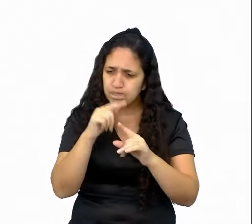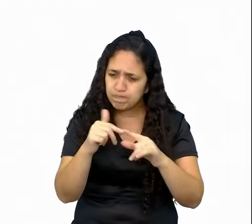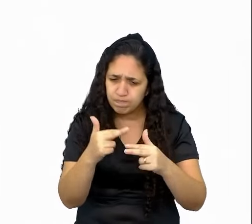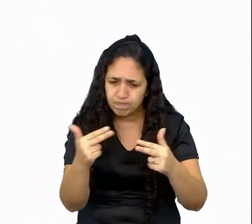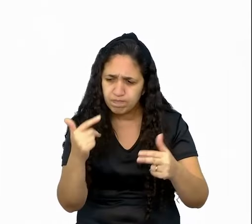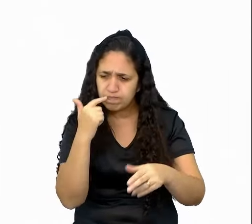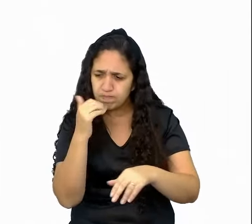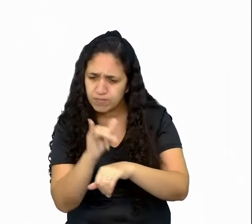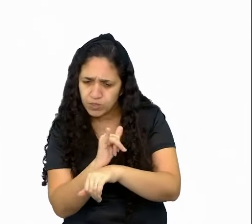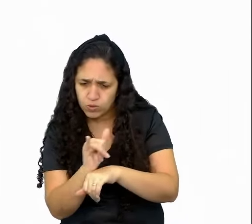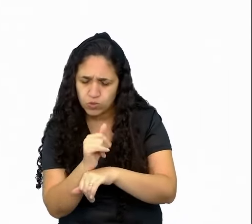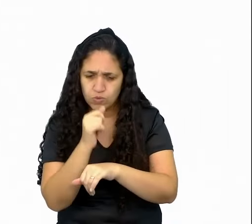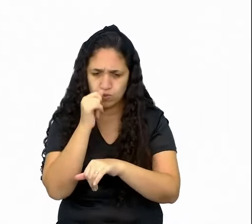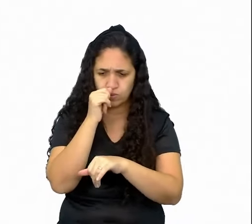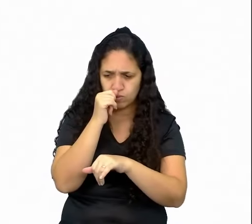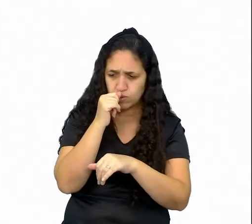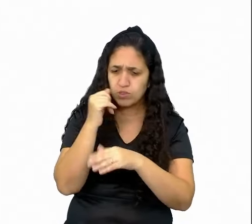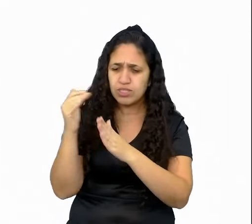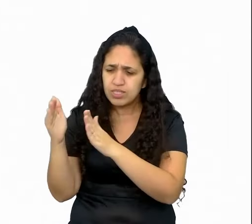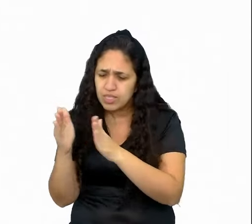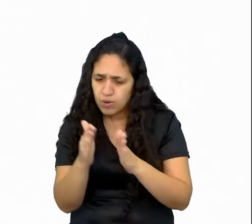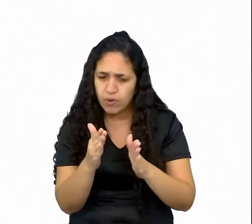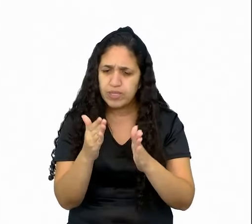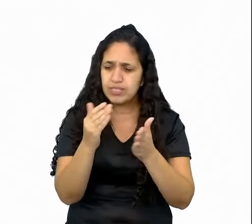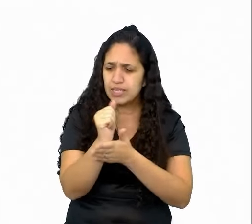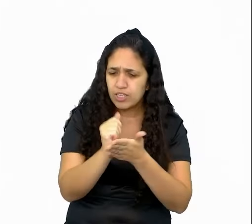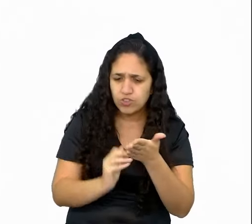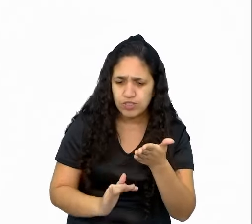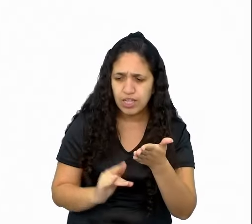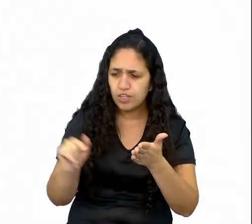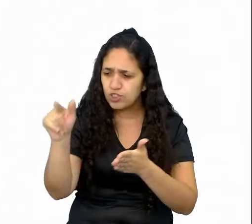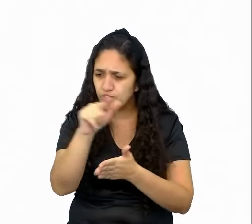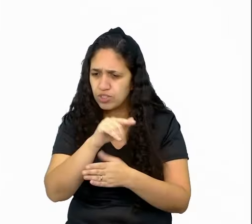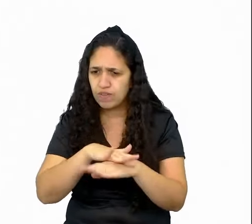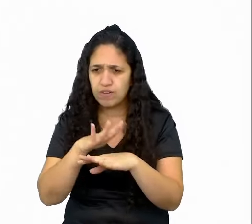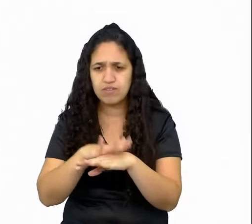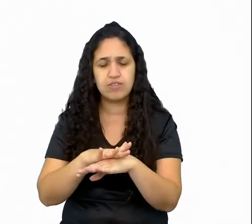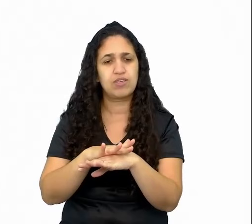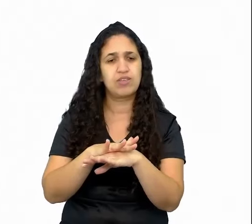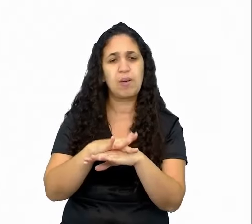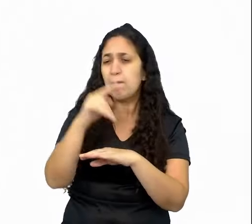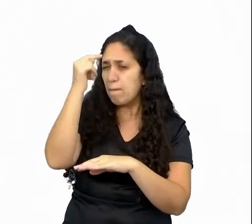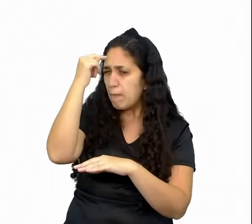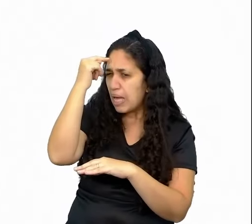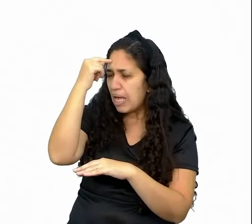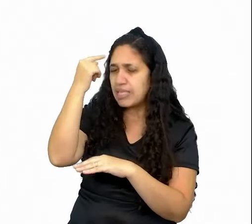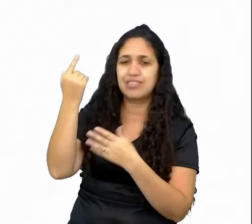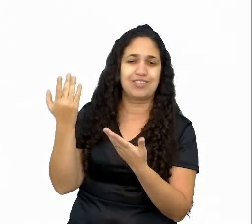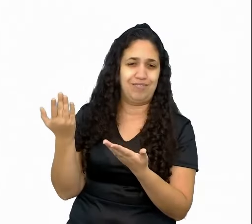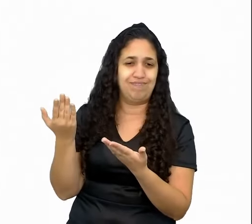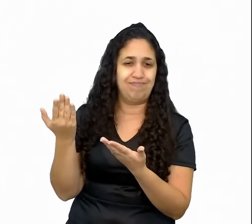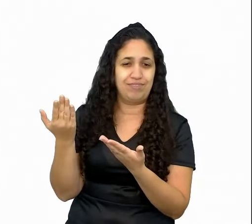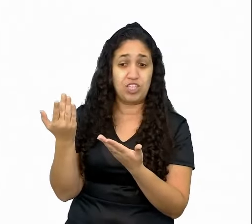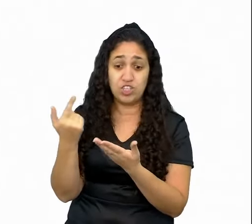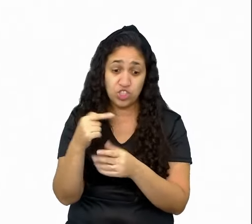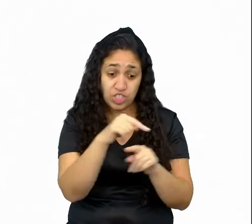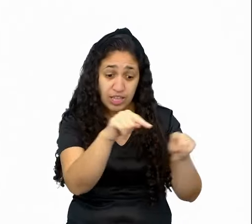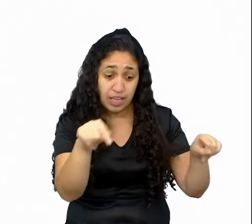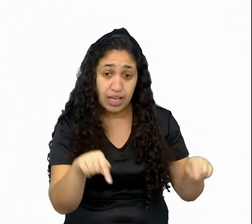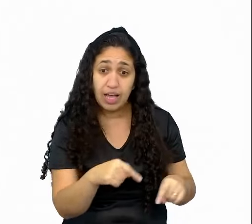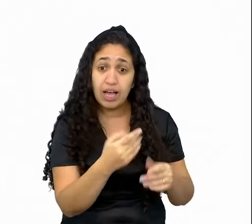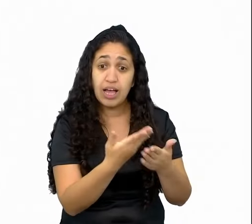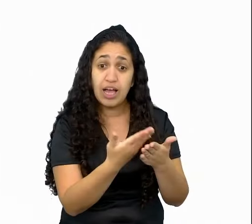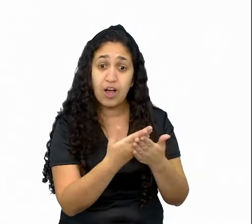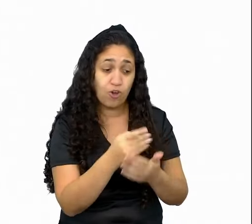quais são as sequências, as atividades que vocês vão trabalhar. Pensem nessa coisa de levar para a sala de aula e o aluno